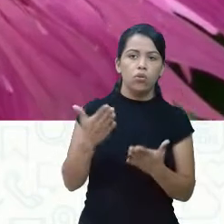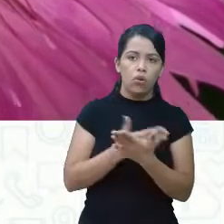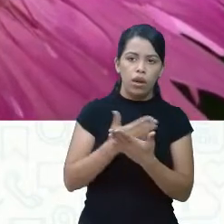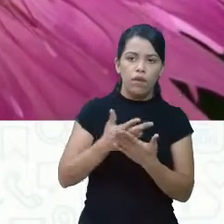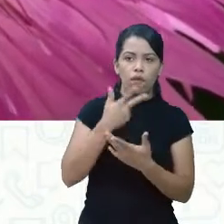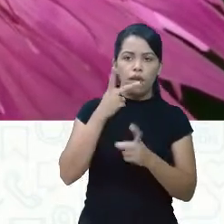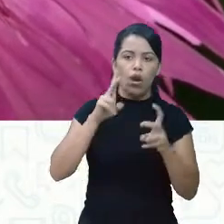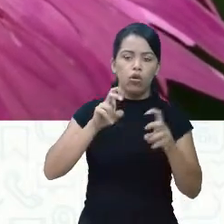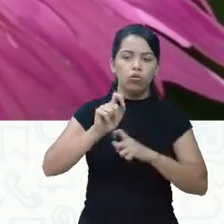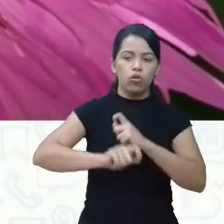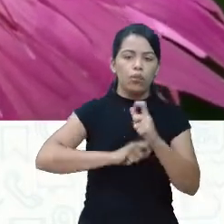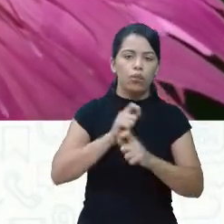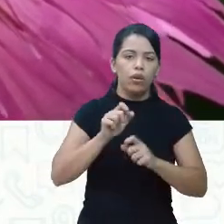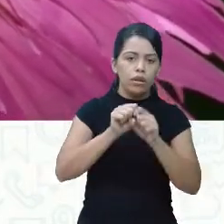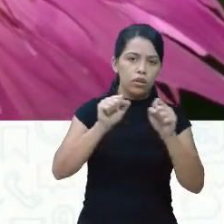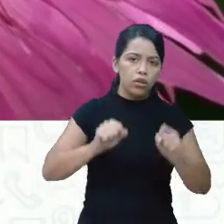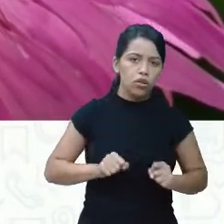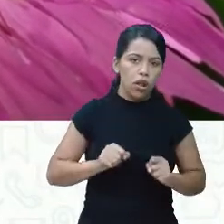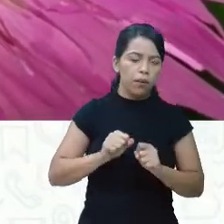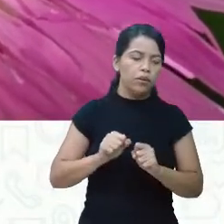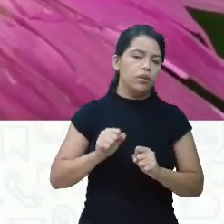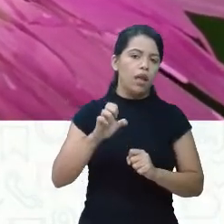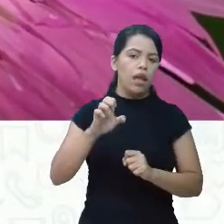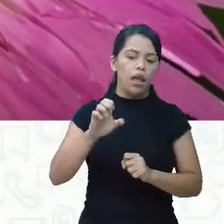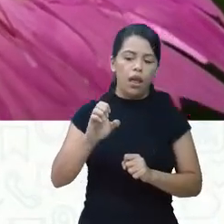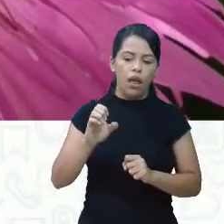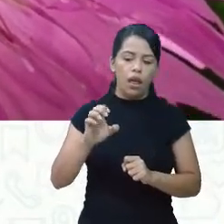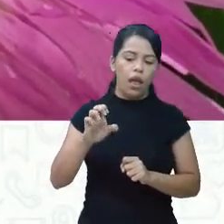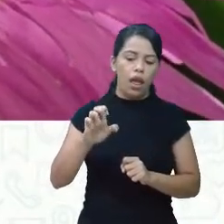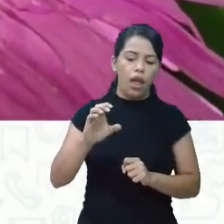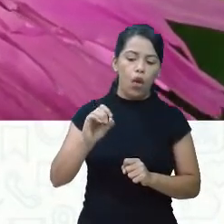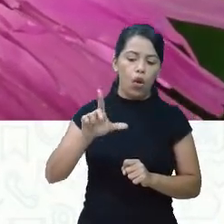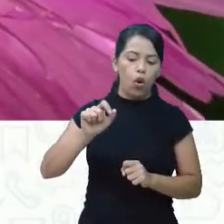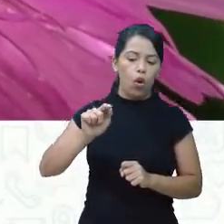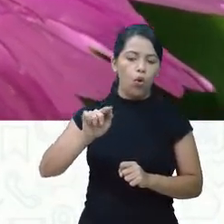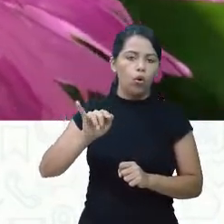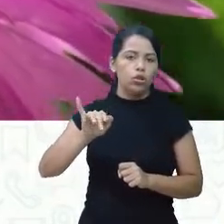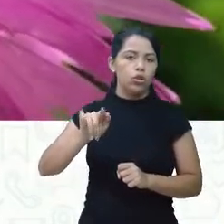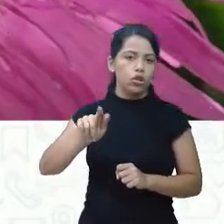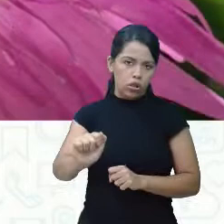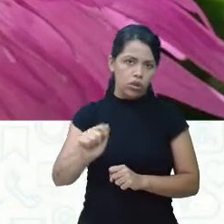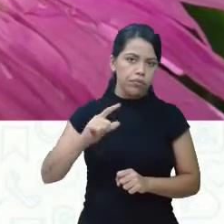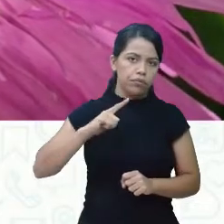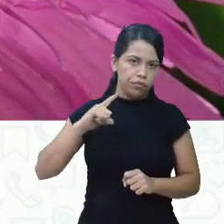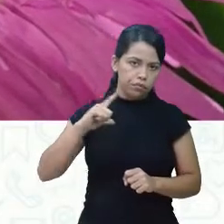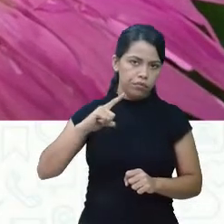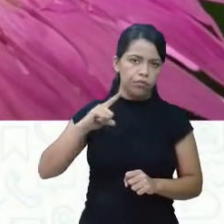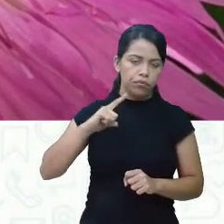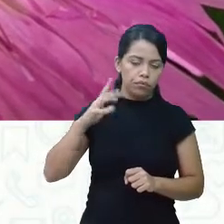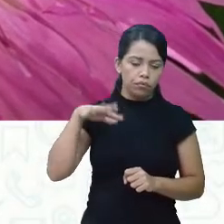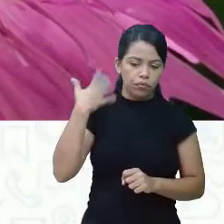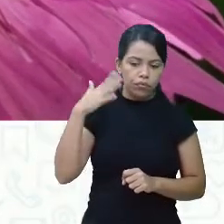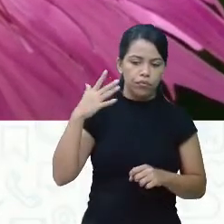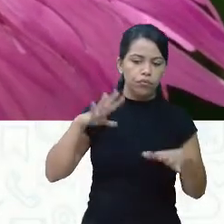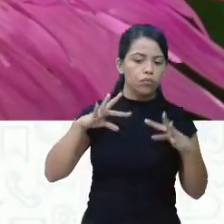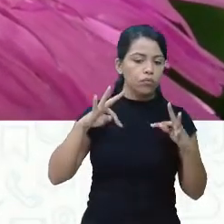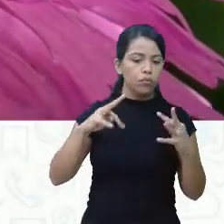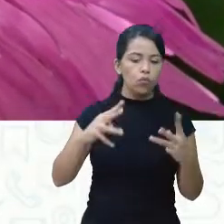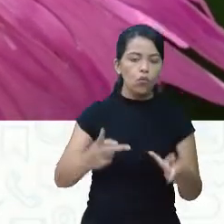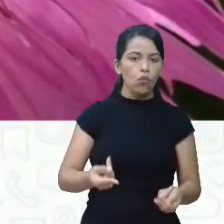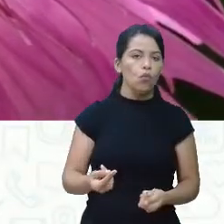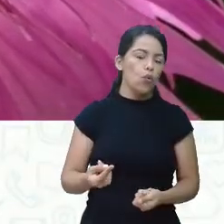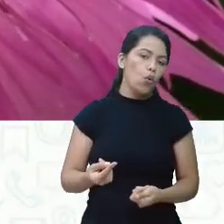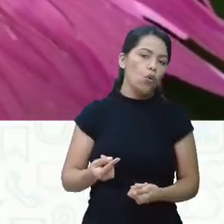de sistemas ecológicos completos. Todo organismo vivo, do maior ao mais diminuto, e cada lugar